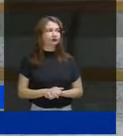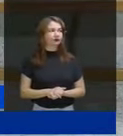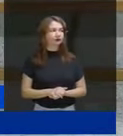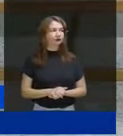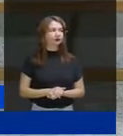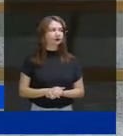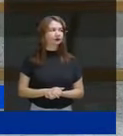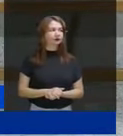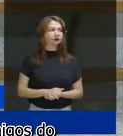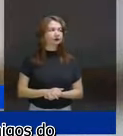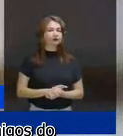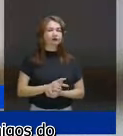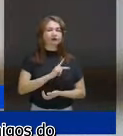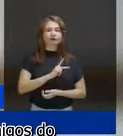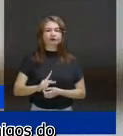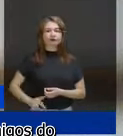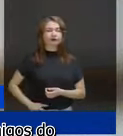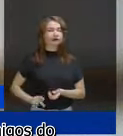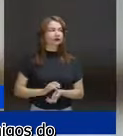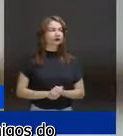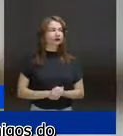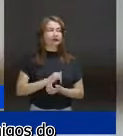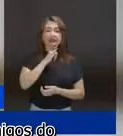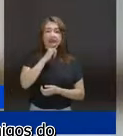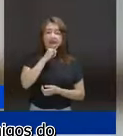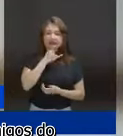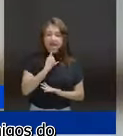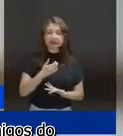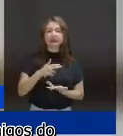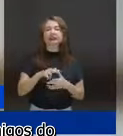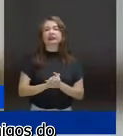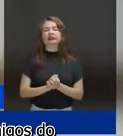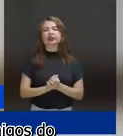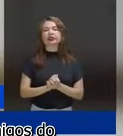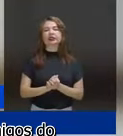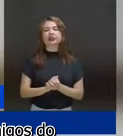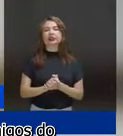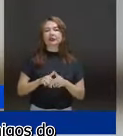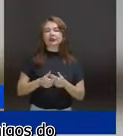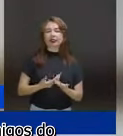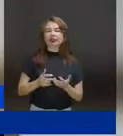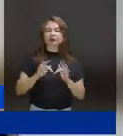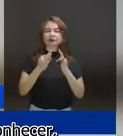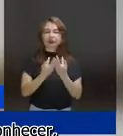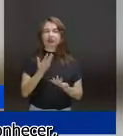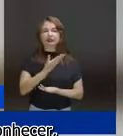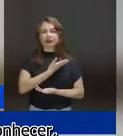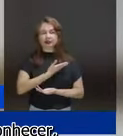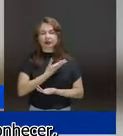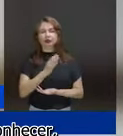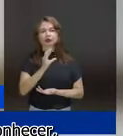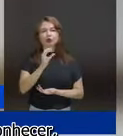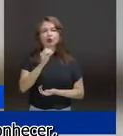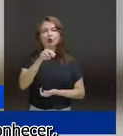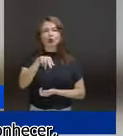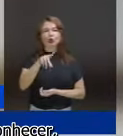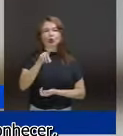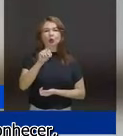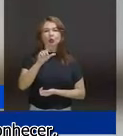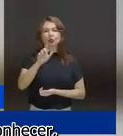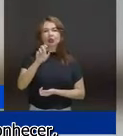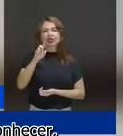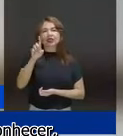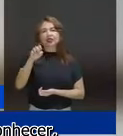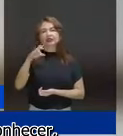Presidente, minhas condolências aos familiares e amigos. Foco na juíza Paola Santos. Não tive a oportunidade de